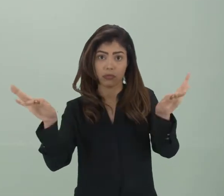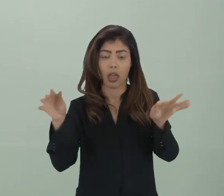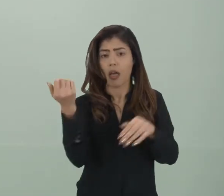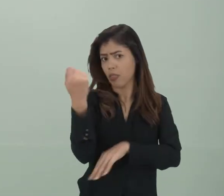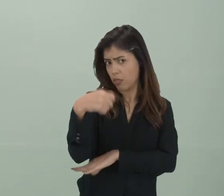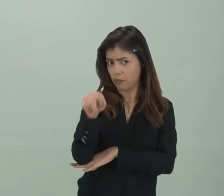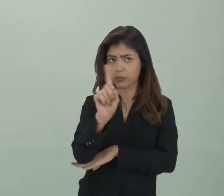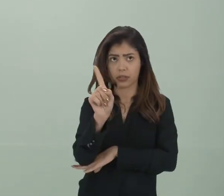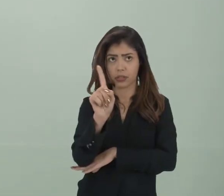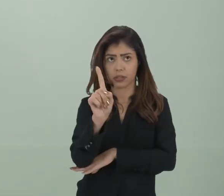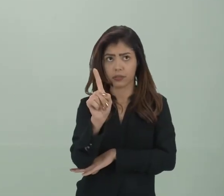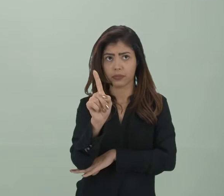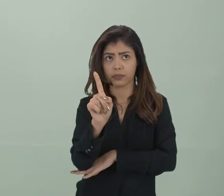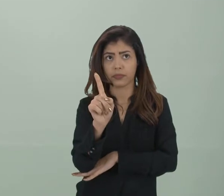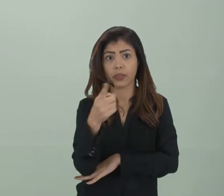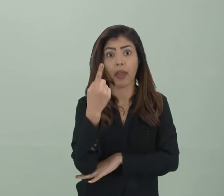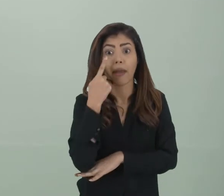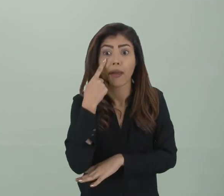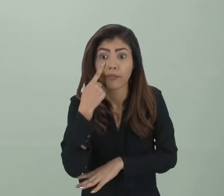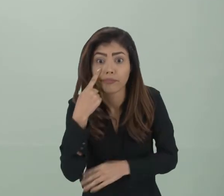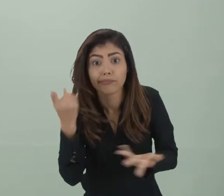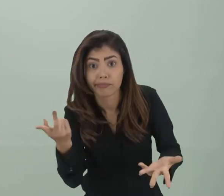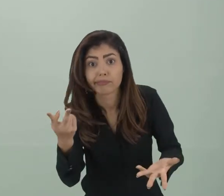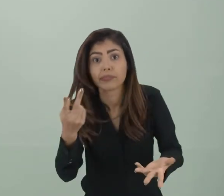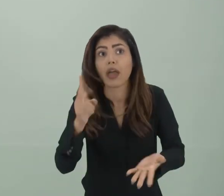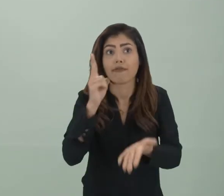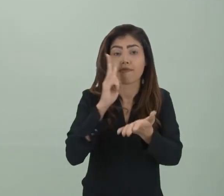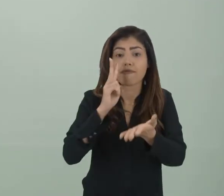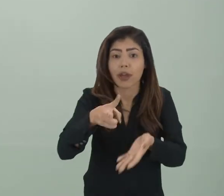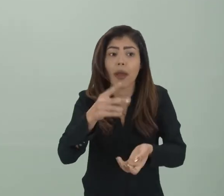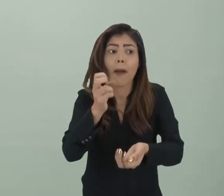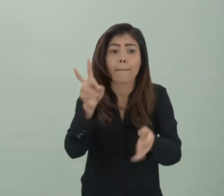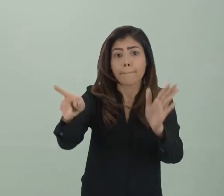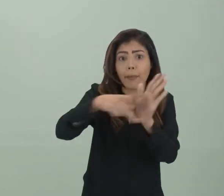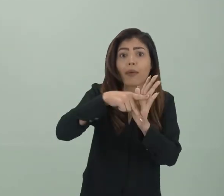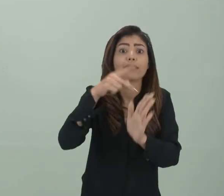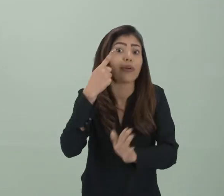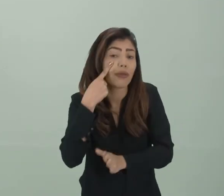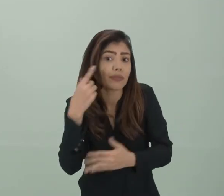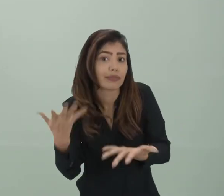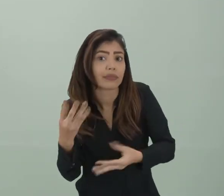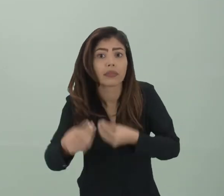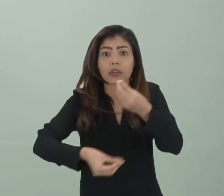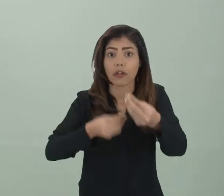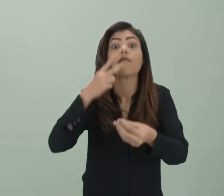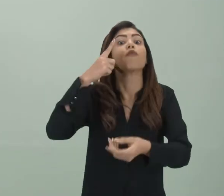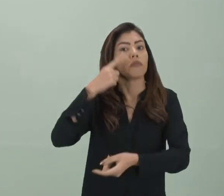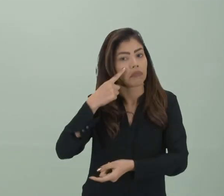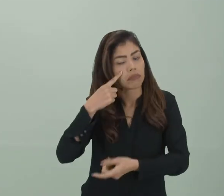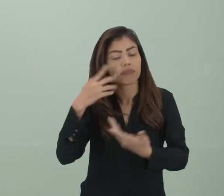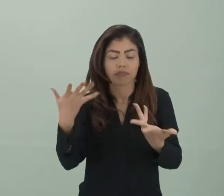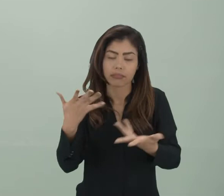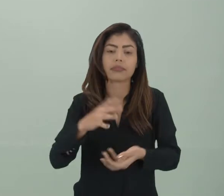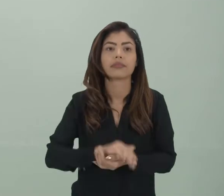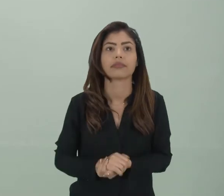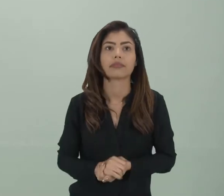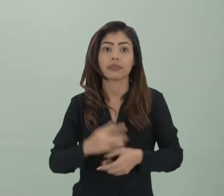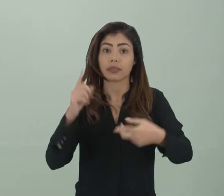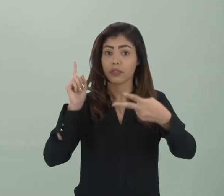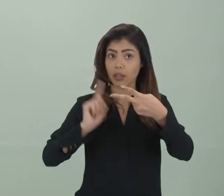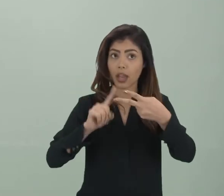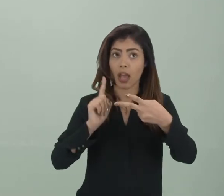é necessário que eu diga que vi com os próprios olhos. Se eu vi, foram com os olhos. E na segunda frase